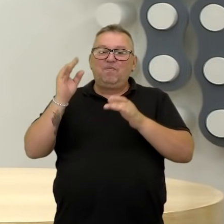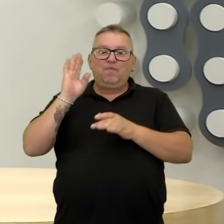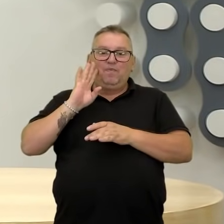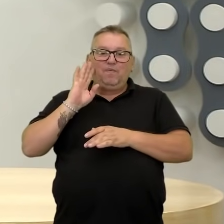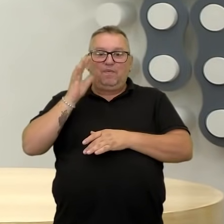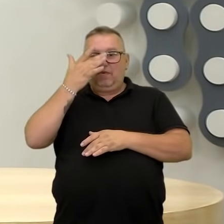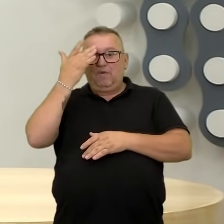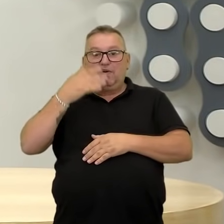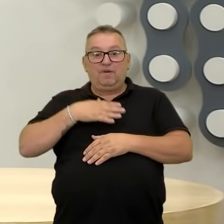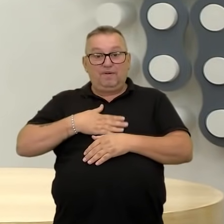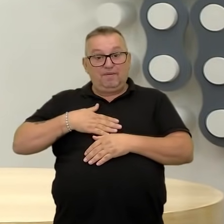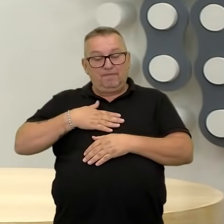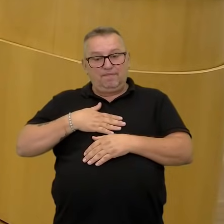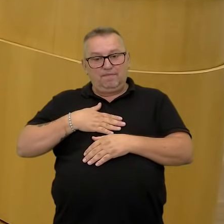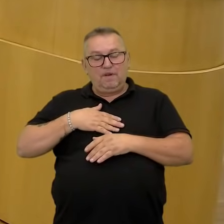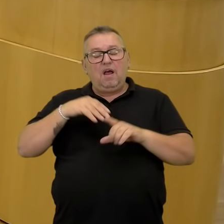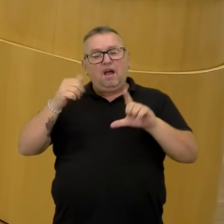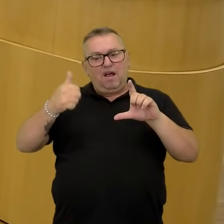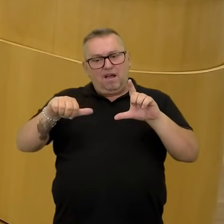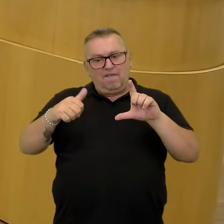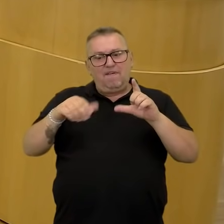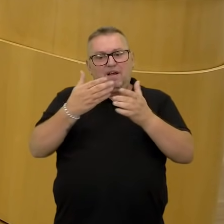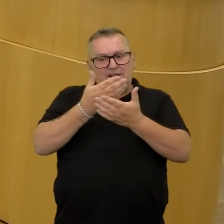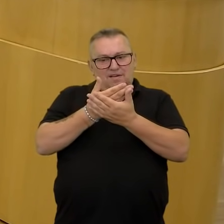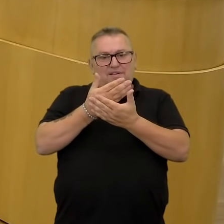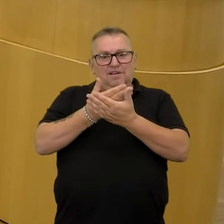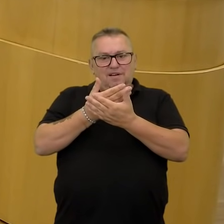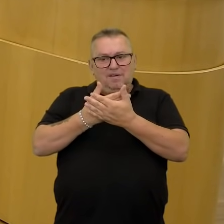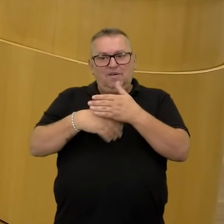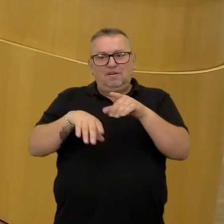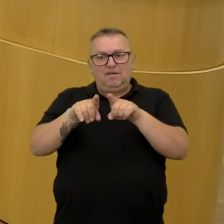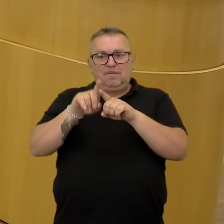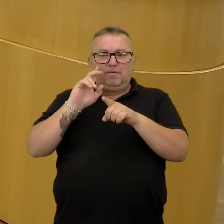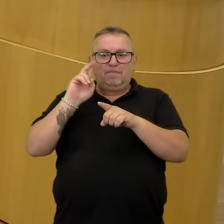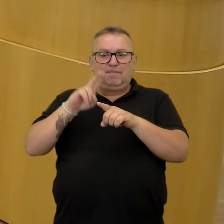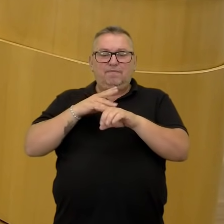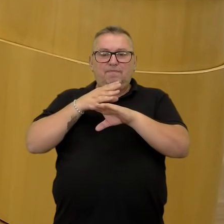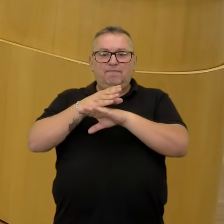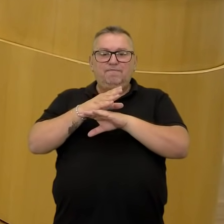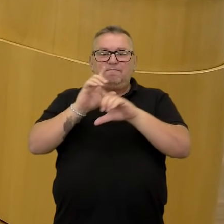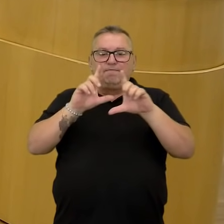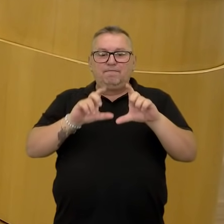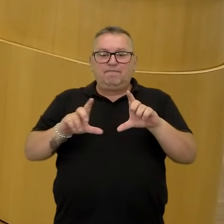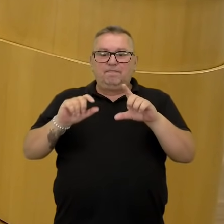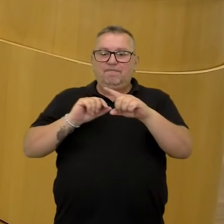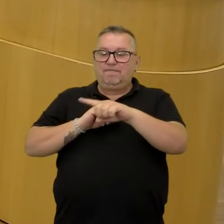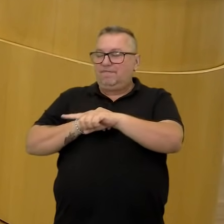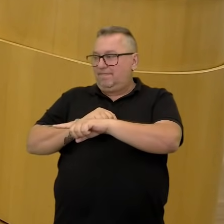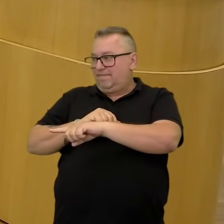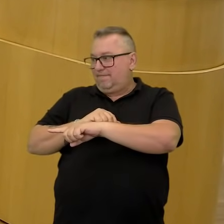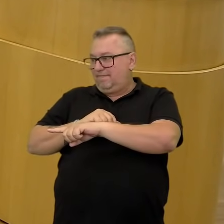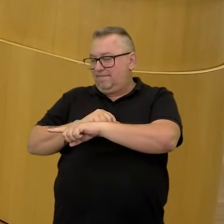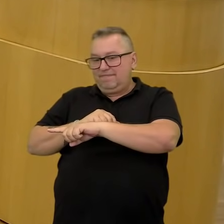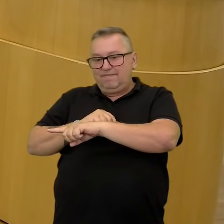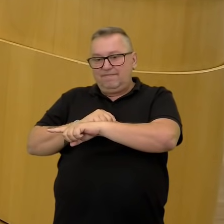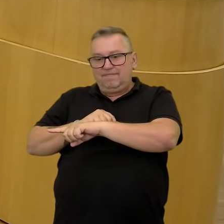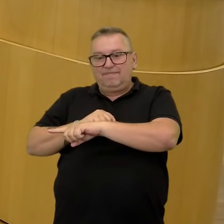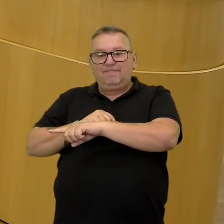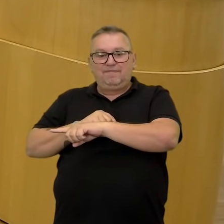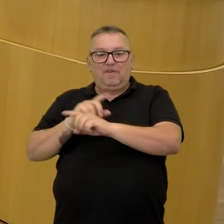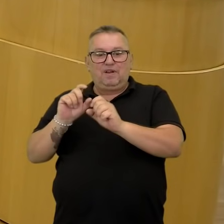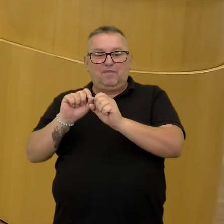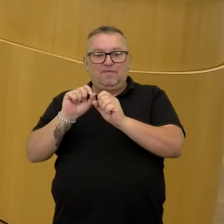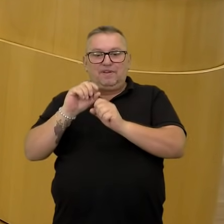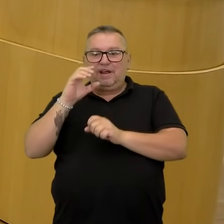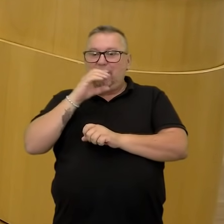bacana pessoal tá gostando muito esquece de avaliar nossa aula agora você pode acessando aí pelo áudio pelo link acho que é só você clicar no link aí já dá para